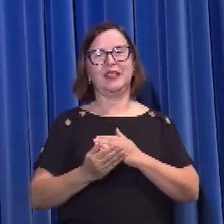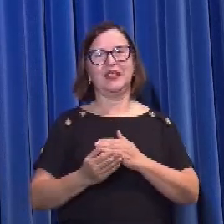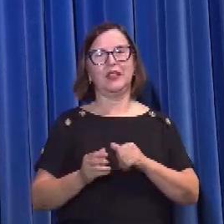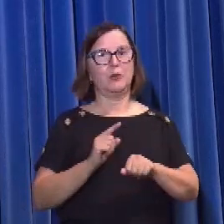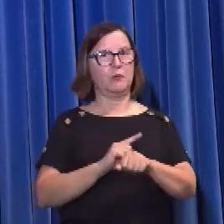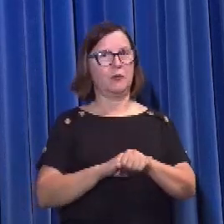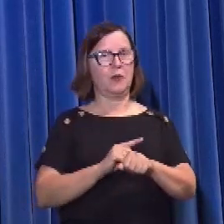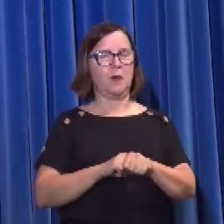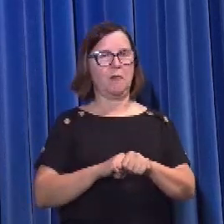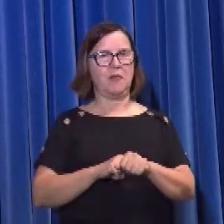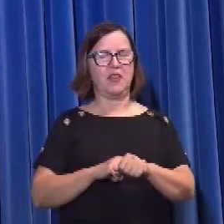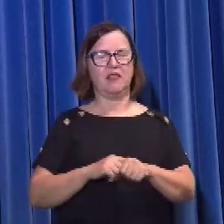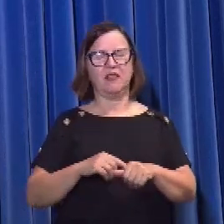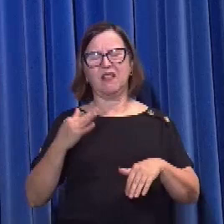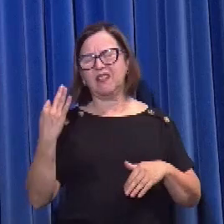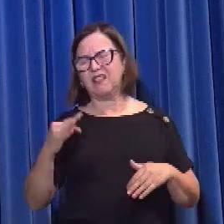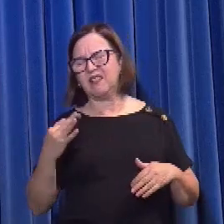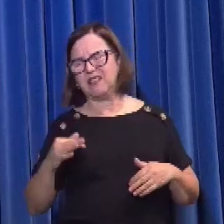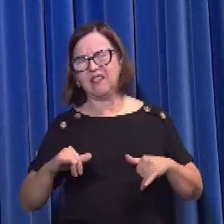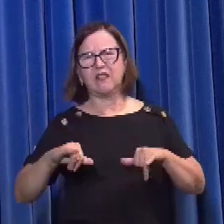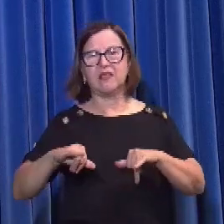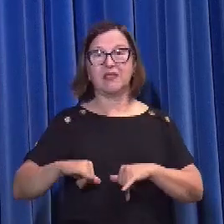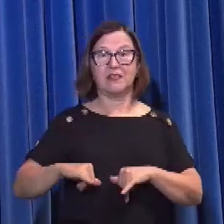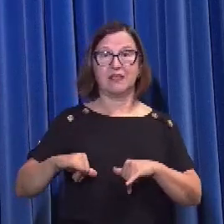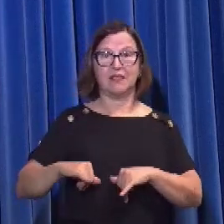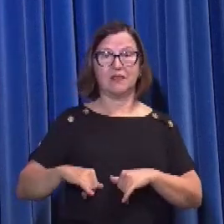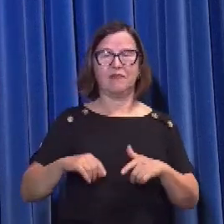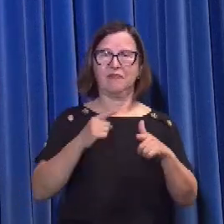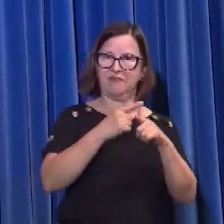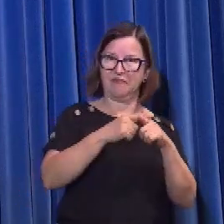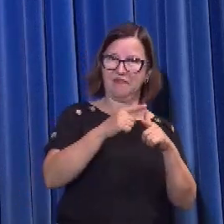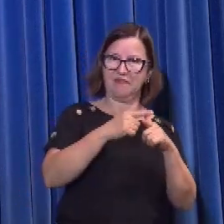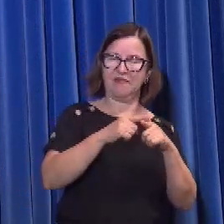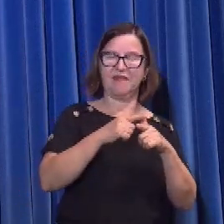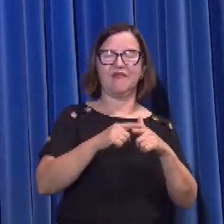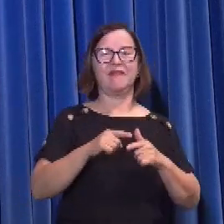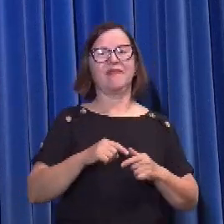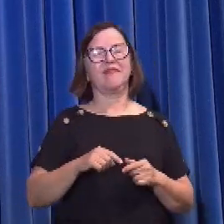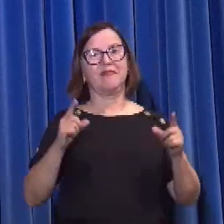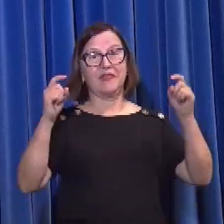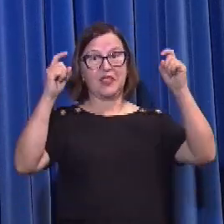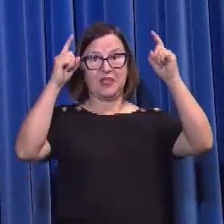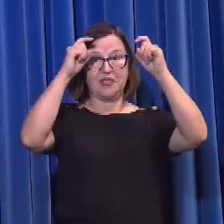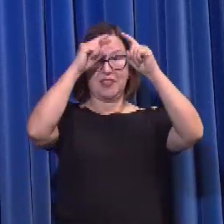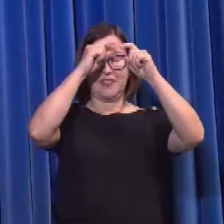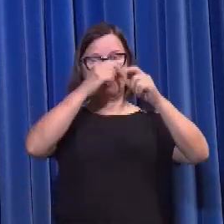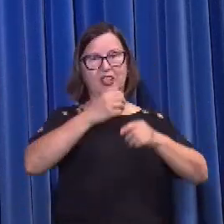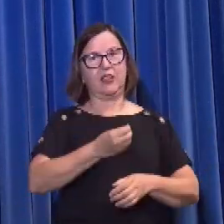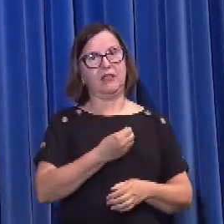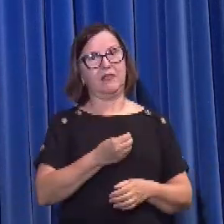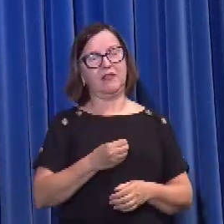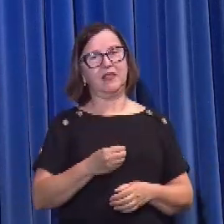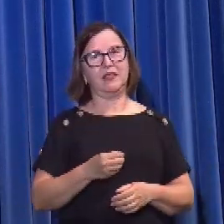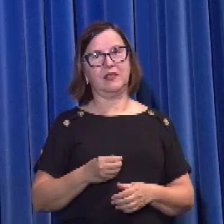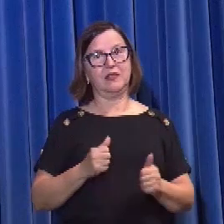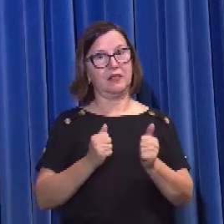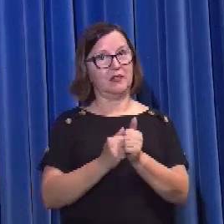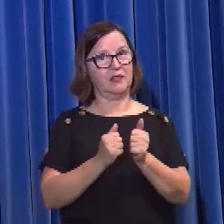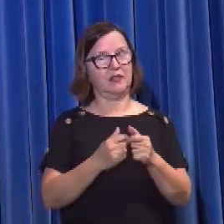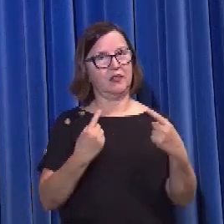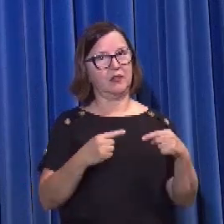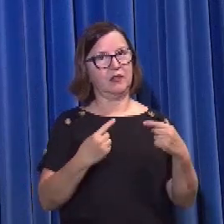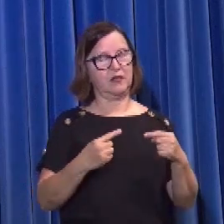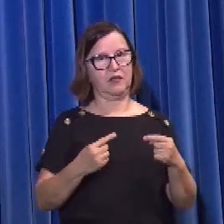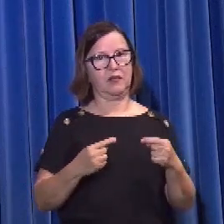dores, os sofrimentos que enfrentamos, que experimentamos, as dificuldades da vida e as perseguições que